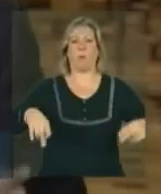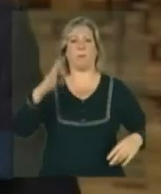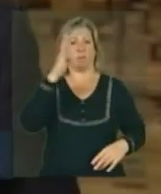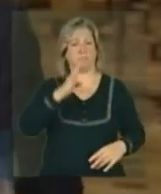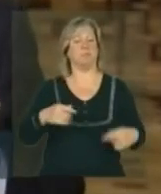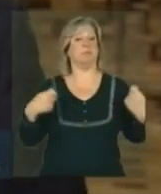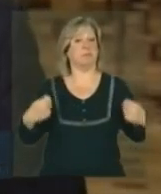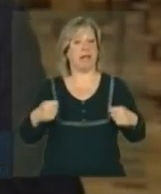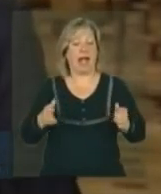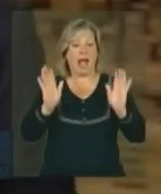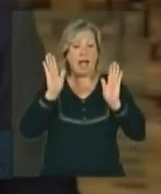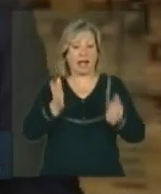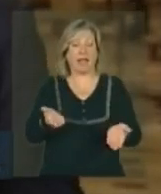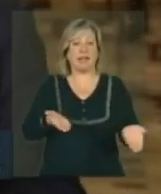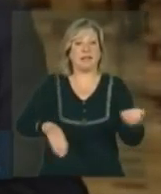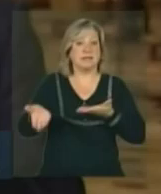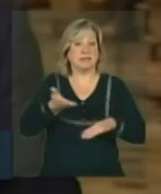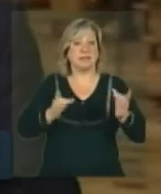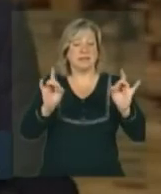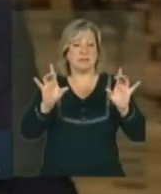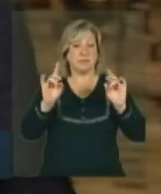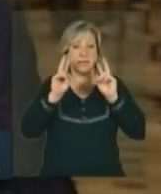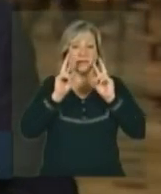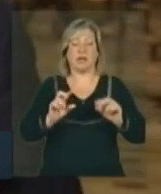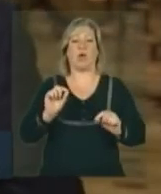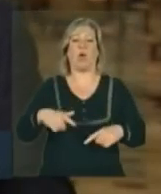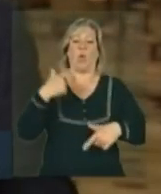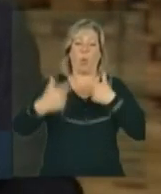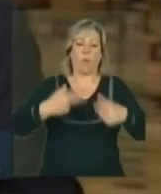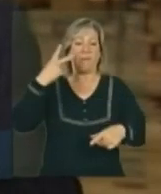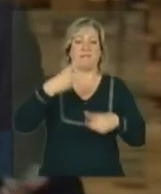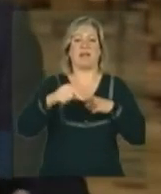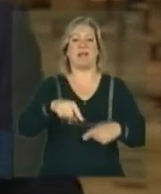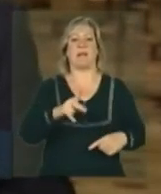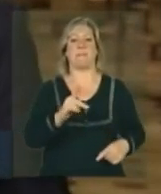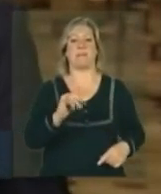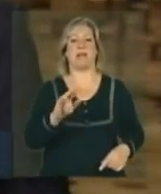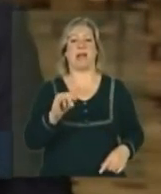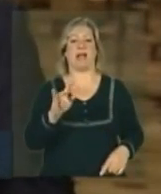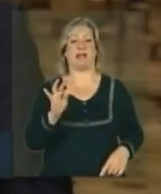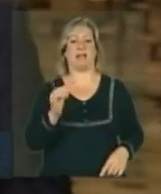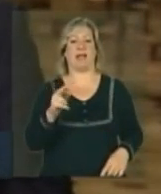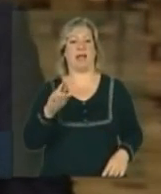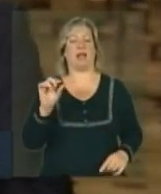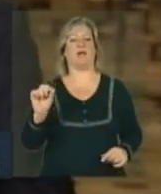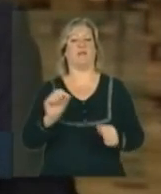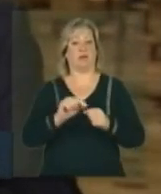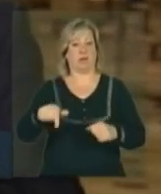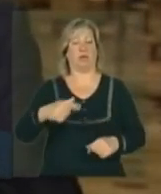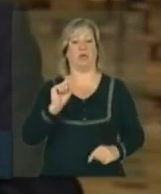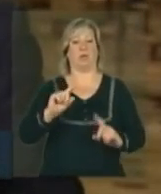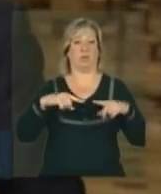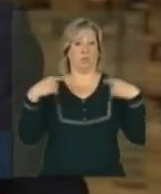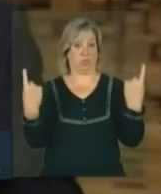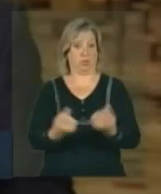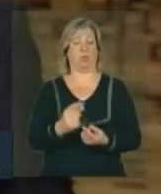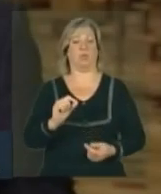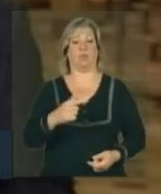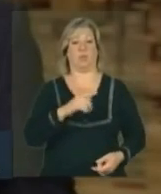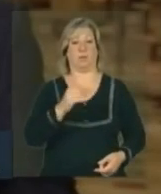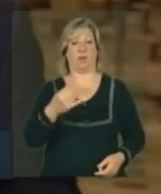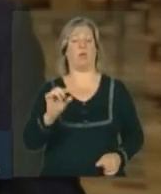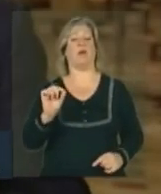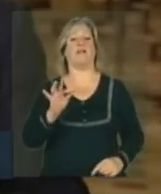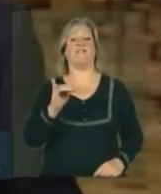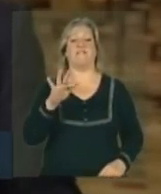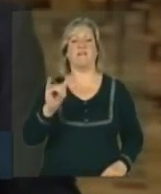uma atenção especial do governo, o combate à pirataria na preparação e na realização do Mundial de 2014. Então não há qualquer dúvida da FIFA